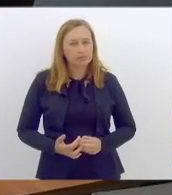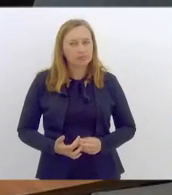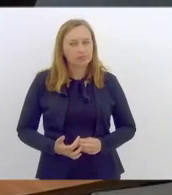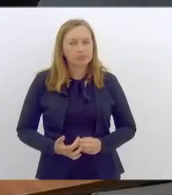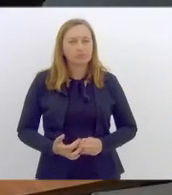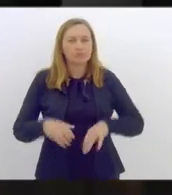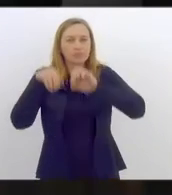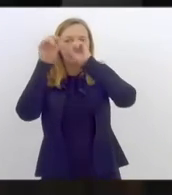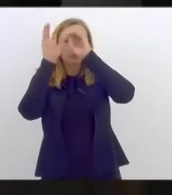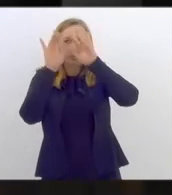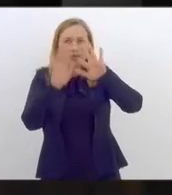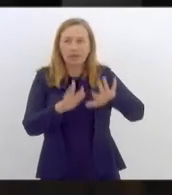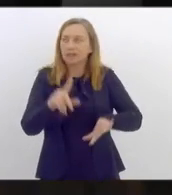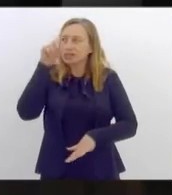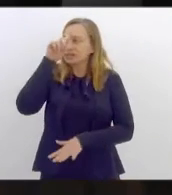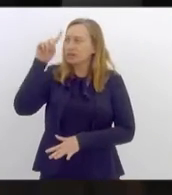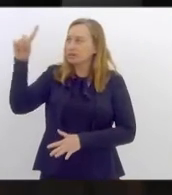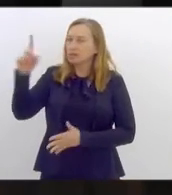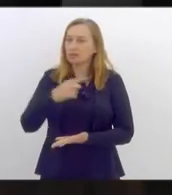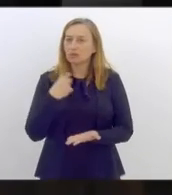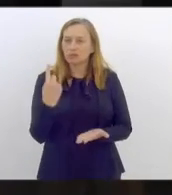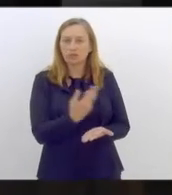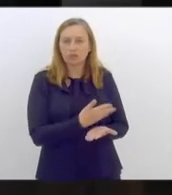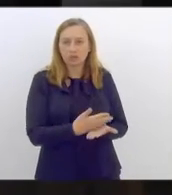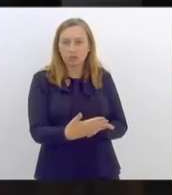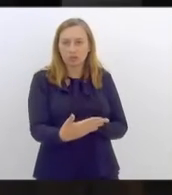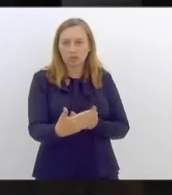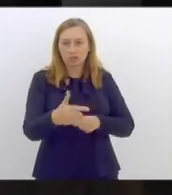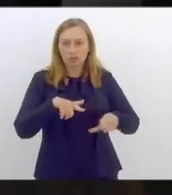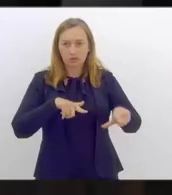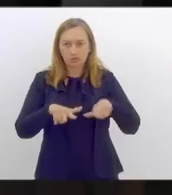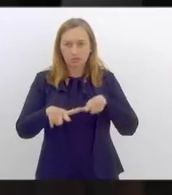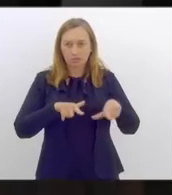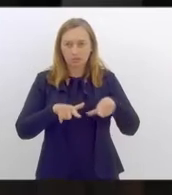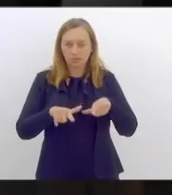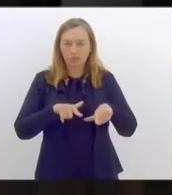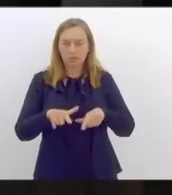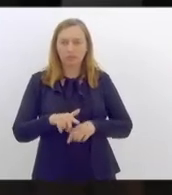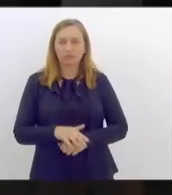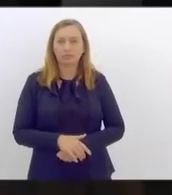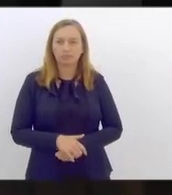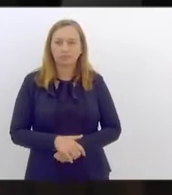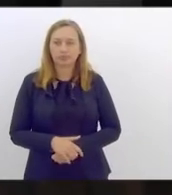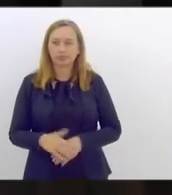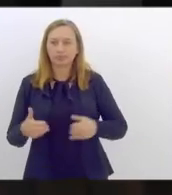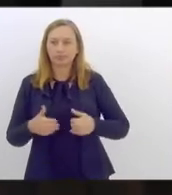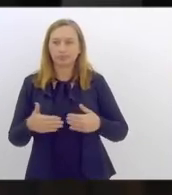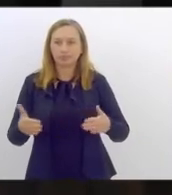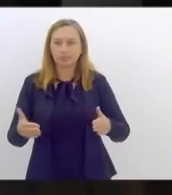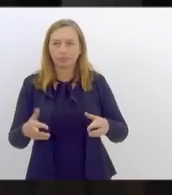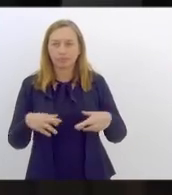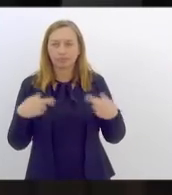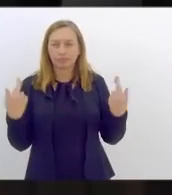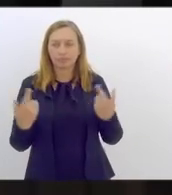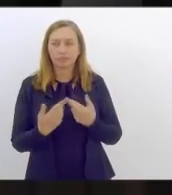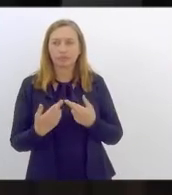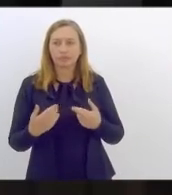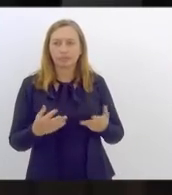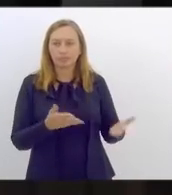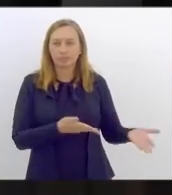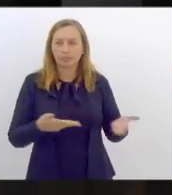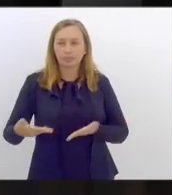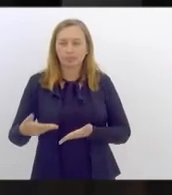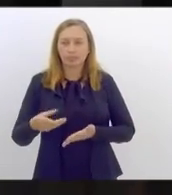havendo número legal e sobre a proteção de Deus iniciamos nosso trabalho está aberta a sessão a presidência